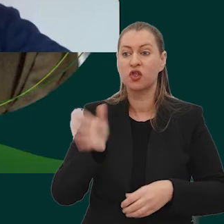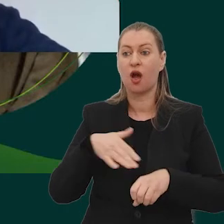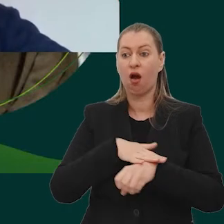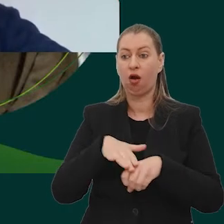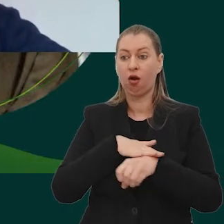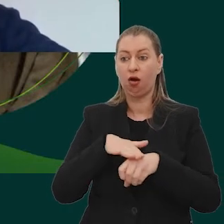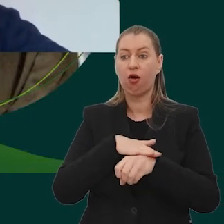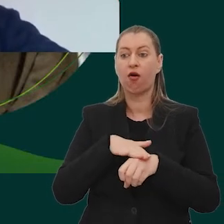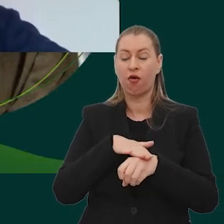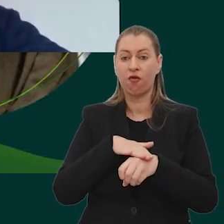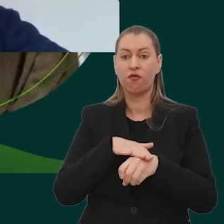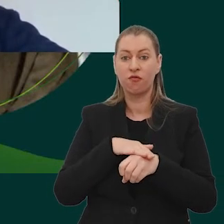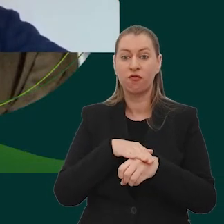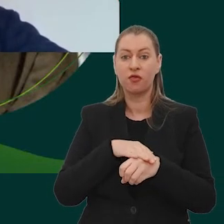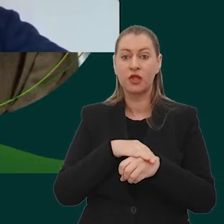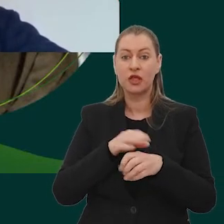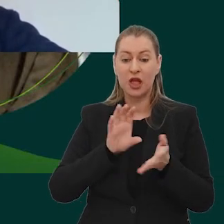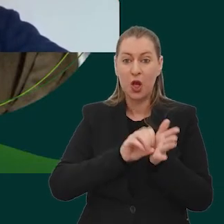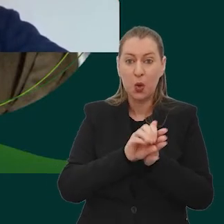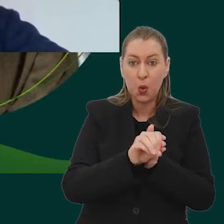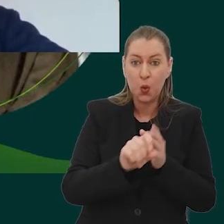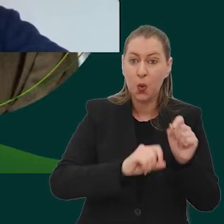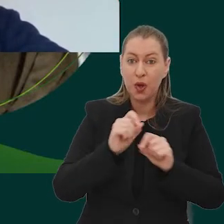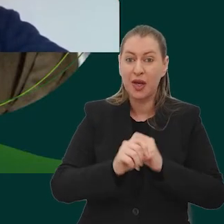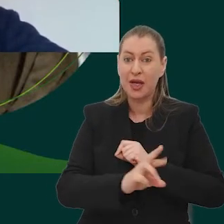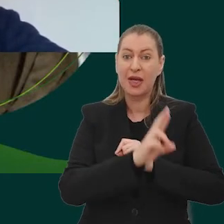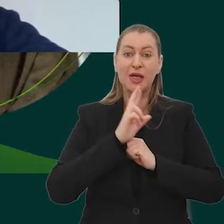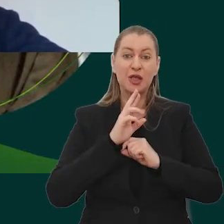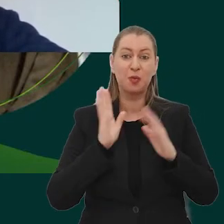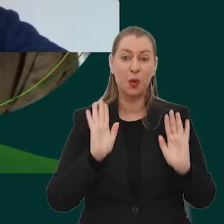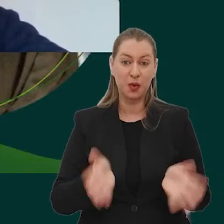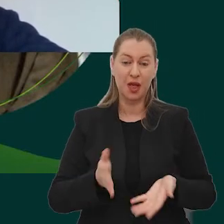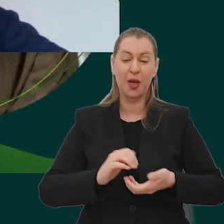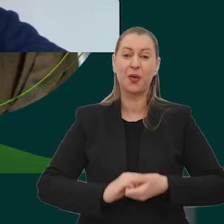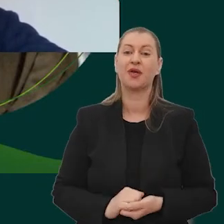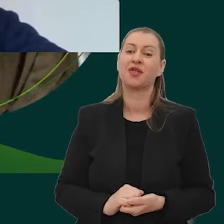conversou com o Google, o que ele respondeu.